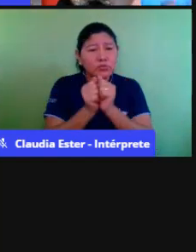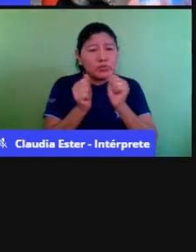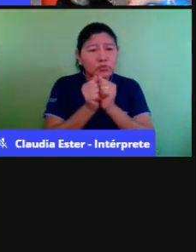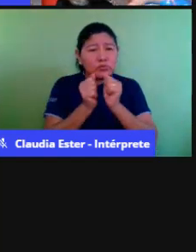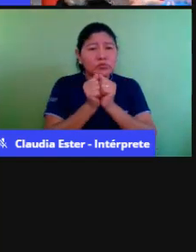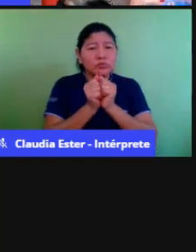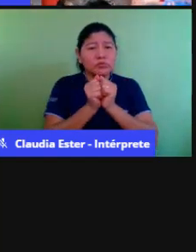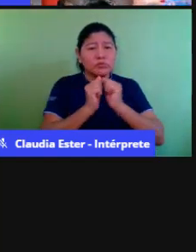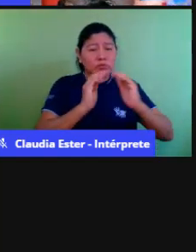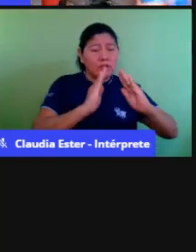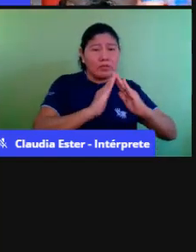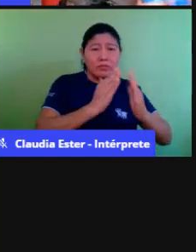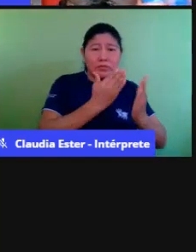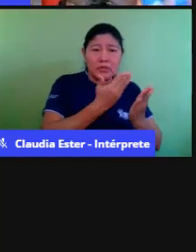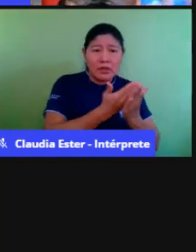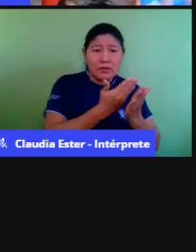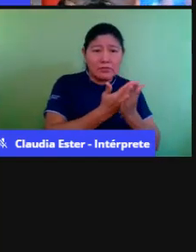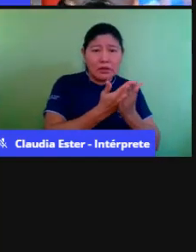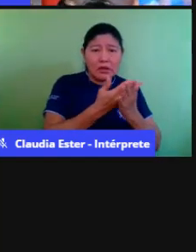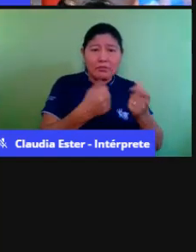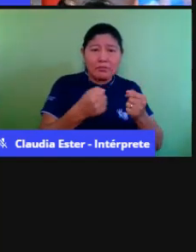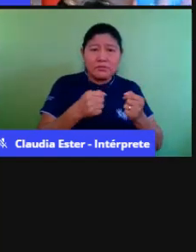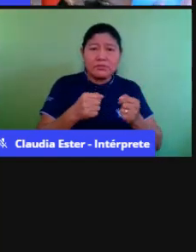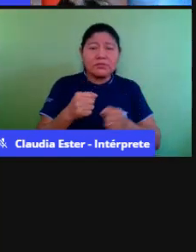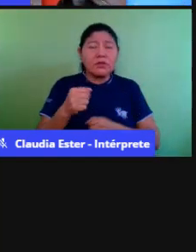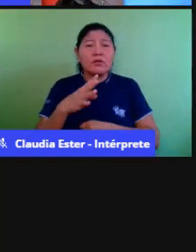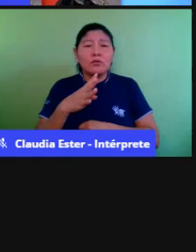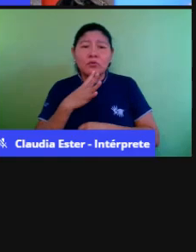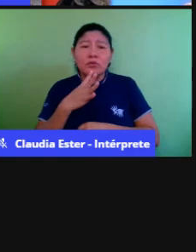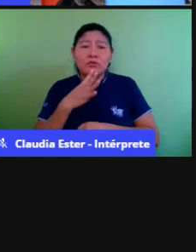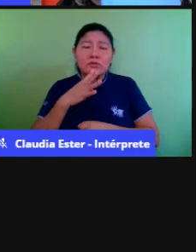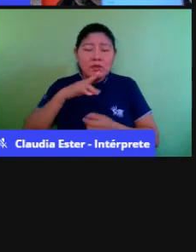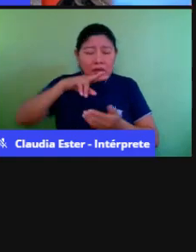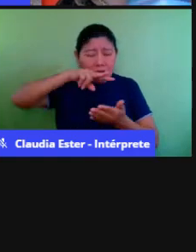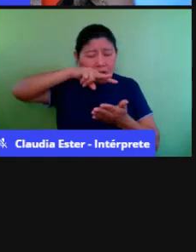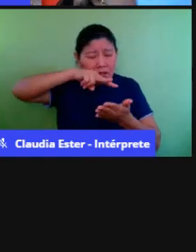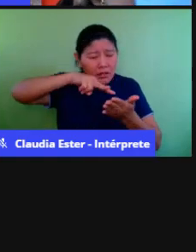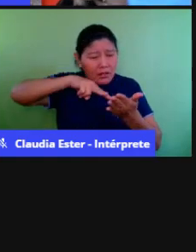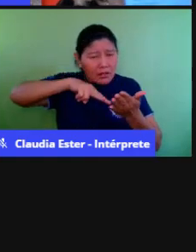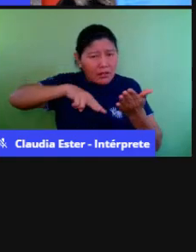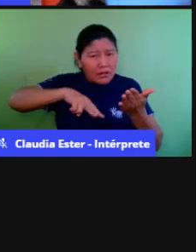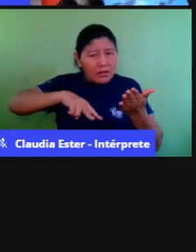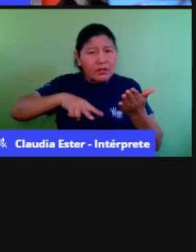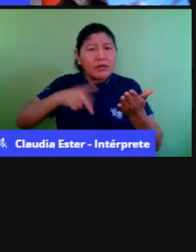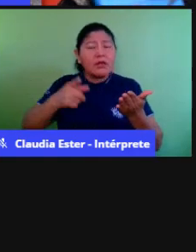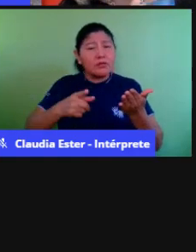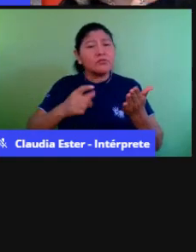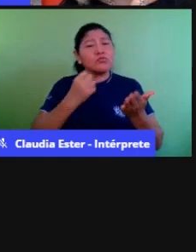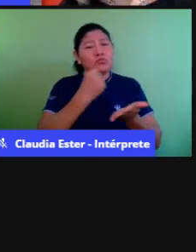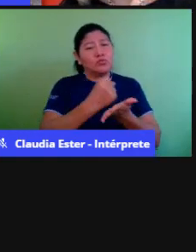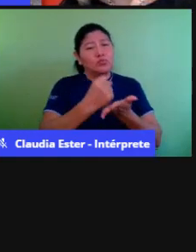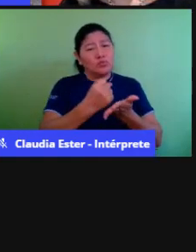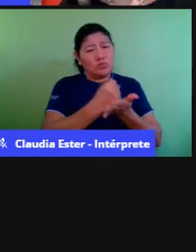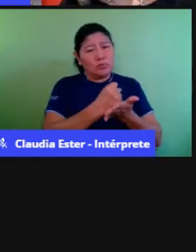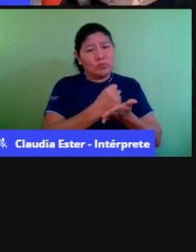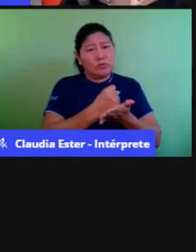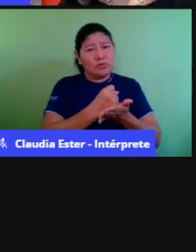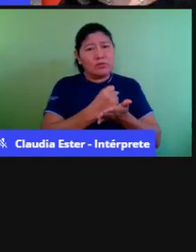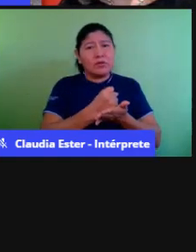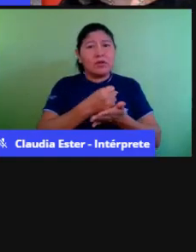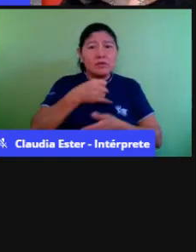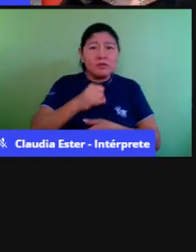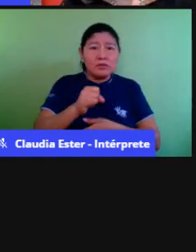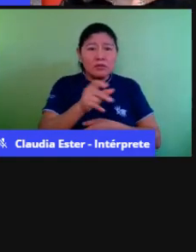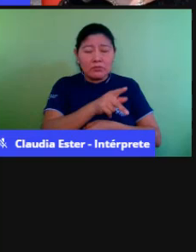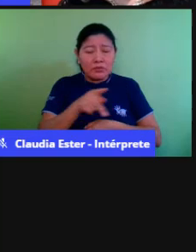escola, conhecer e ter acesso a esse documento, para quando o professor for preparar as suas aulas, ele não esquecer de nenhum